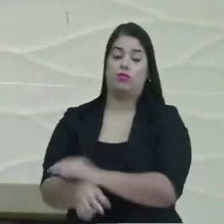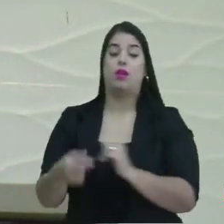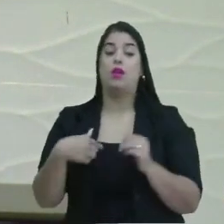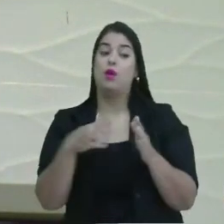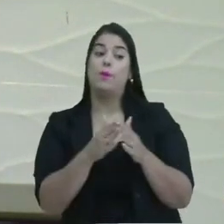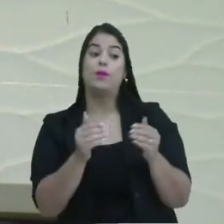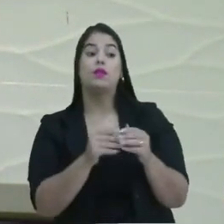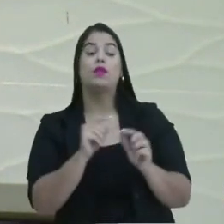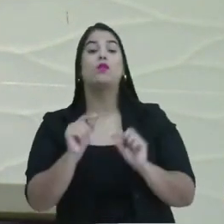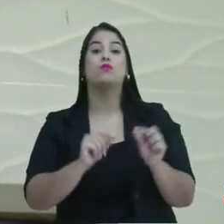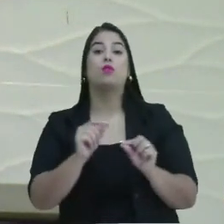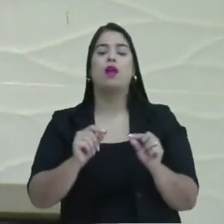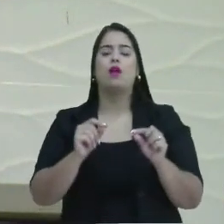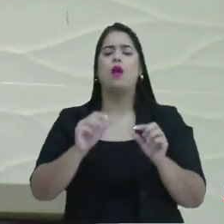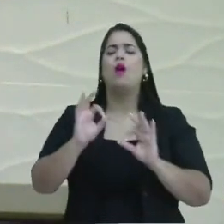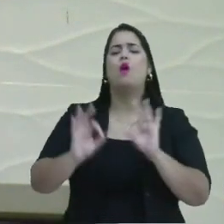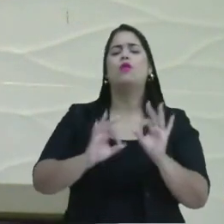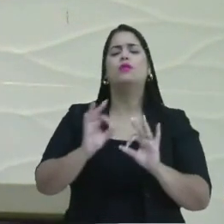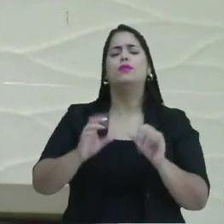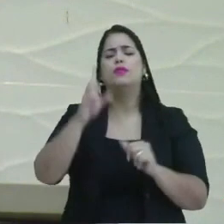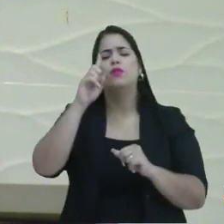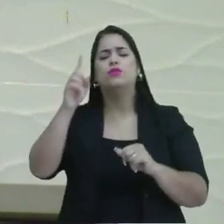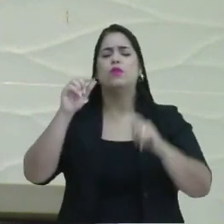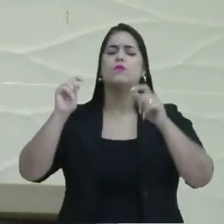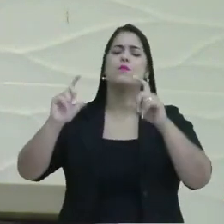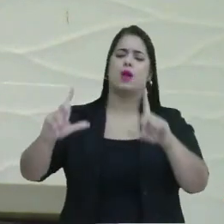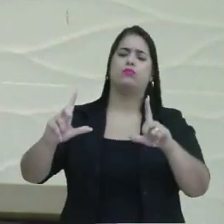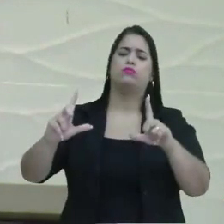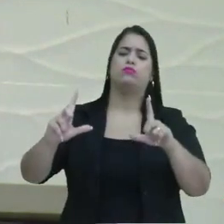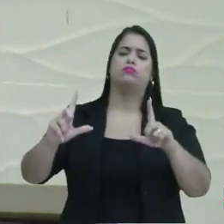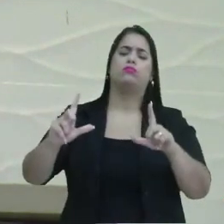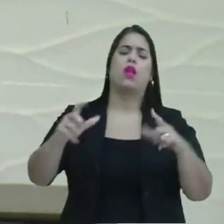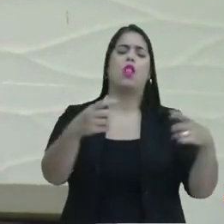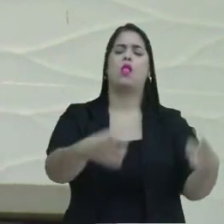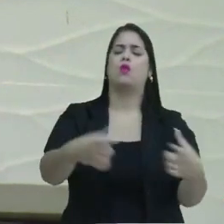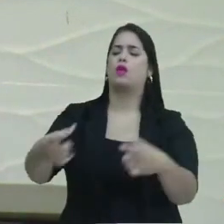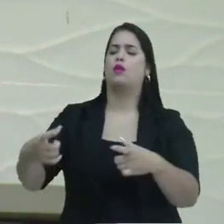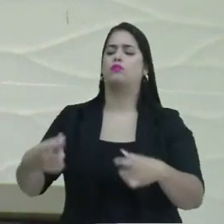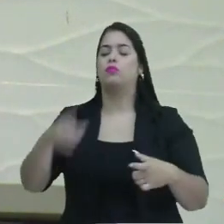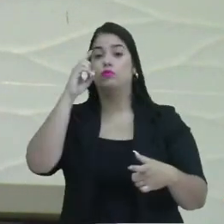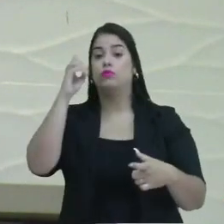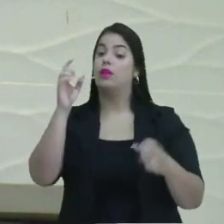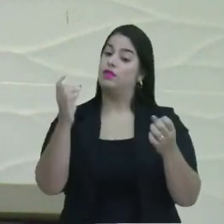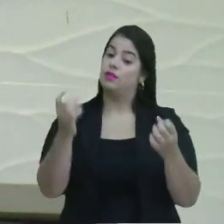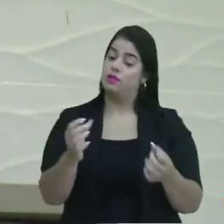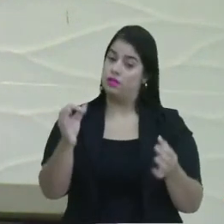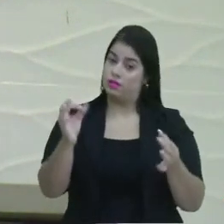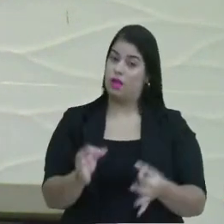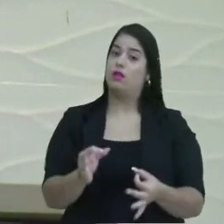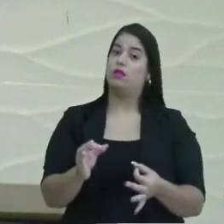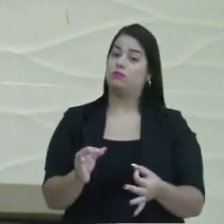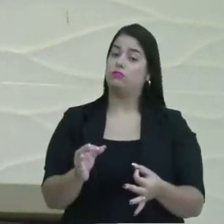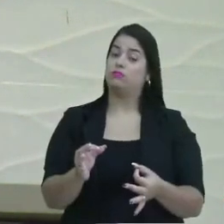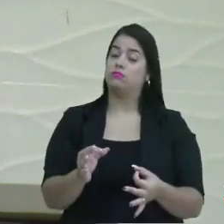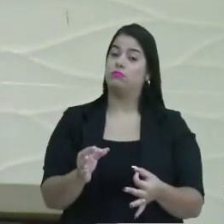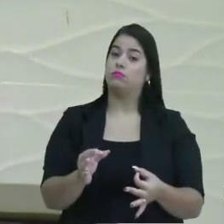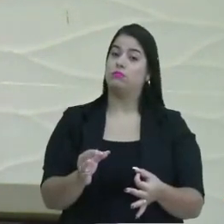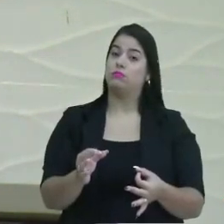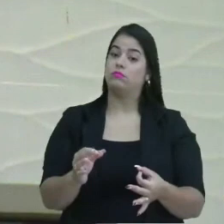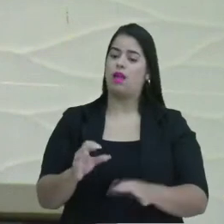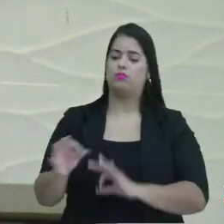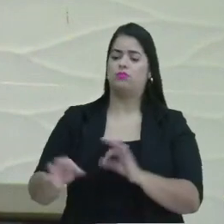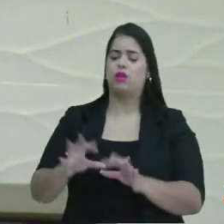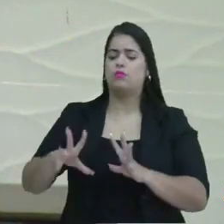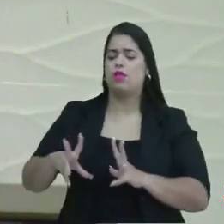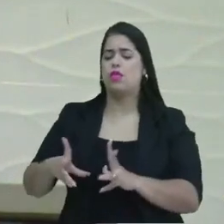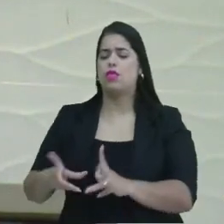um cronograma para que pudesse, por setores, ter uma data específica para estar retirando essas metralhas. Então, a gente